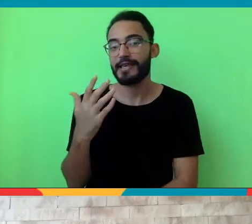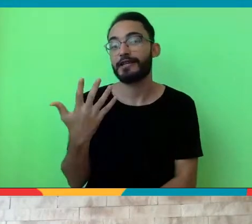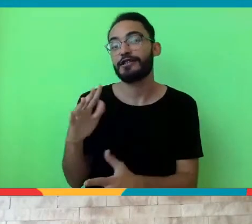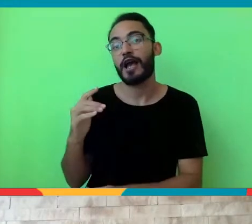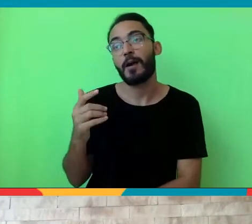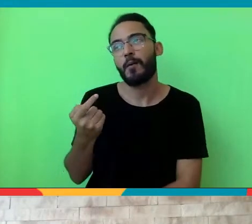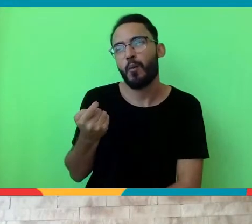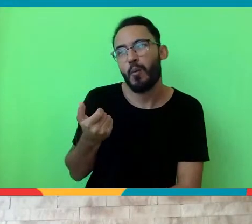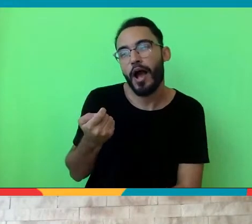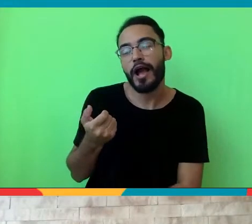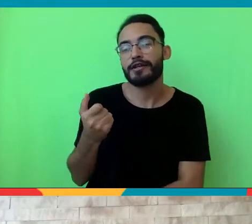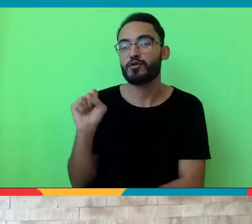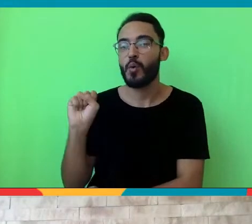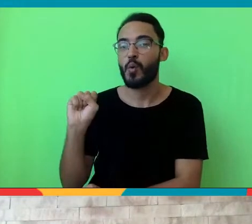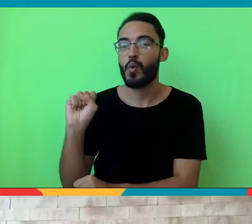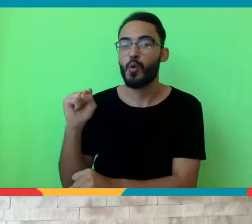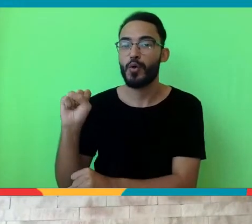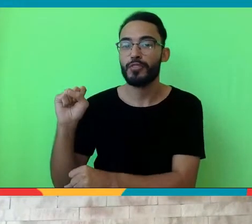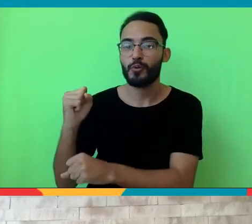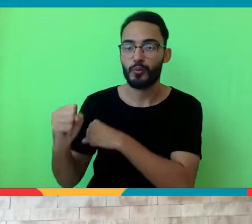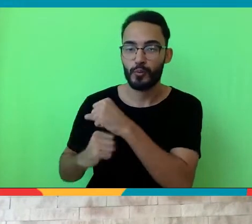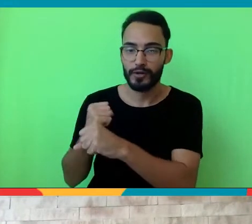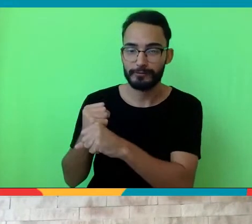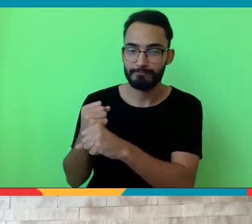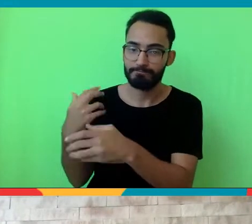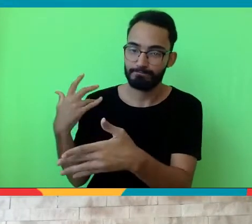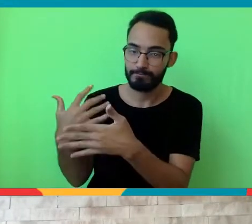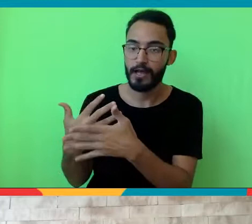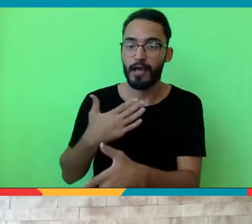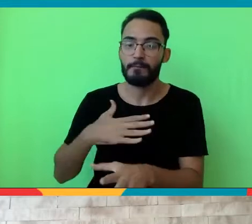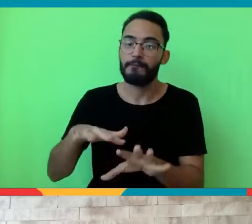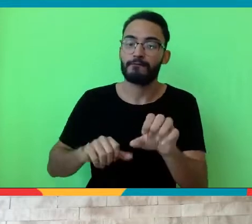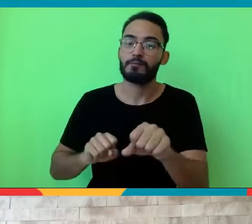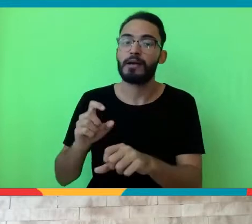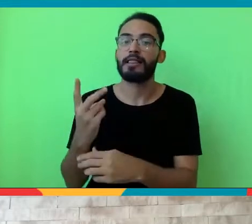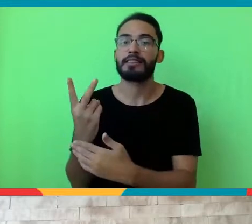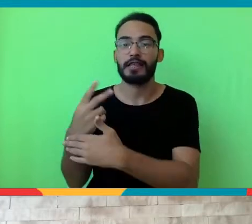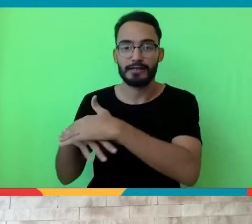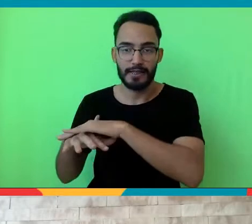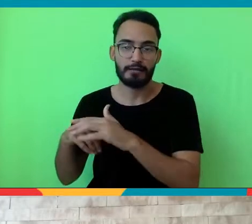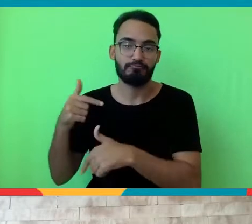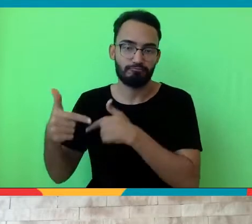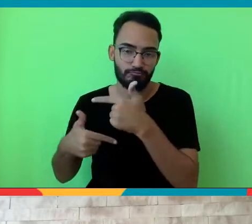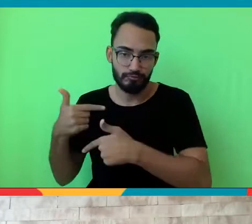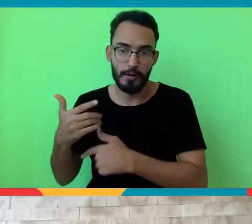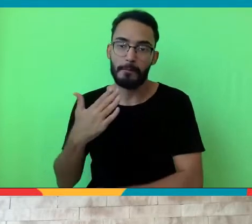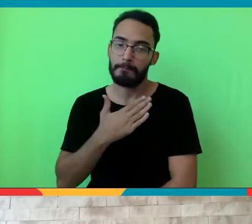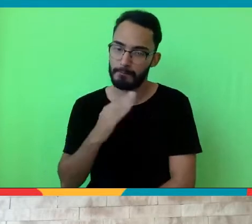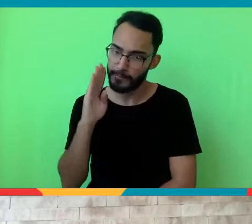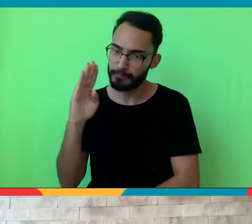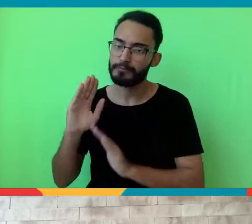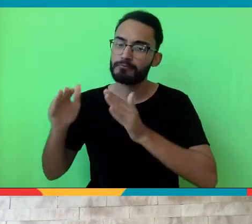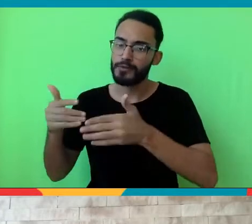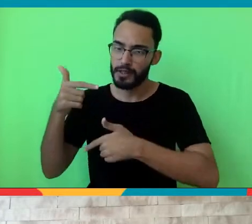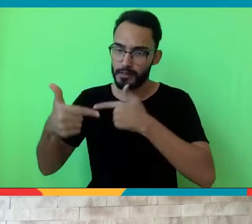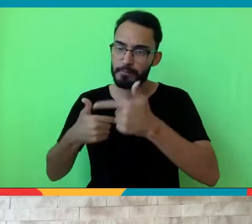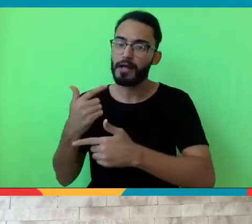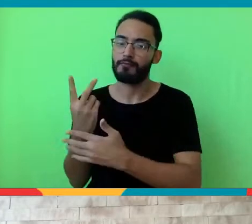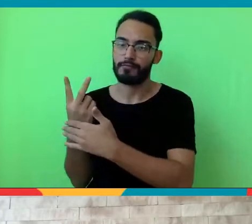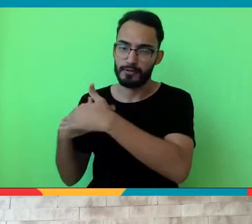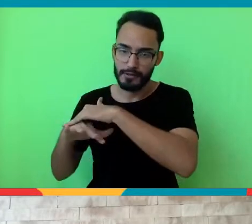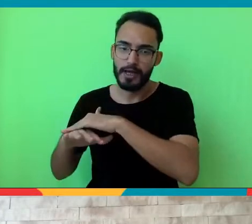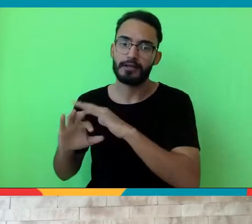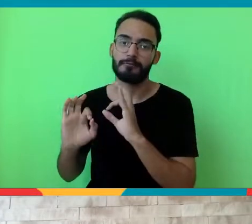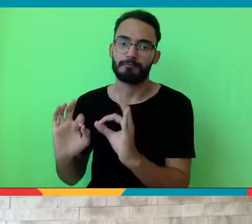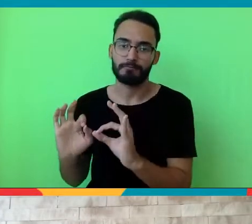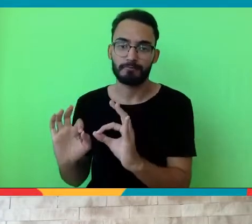8 anos. Eu comecei a minha carreira, sou formada em design. Minha carreira, a minha base é o design. E